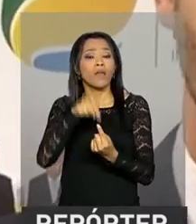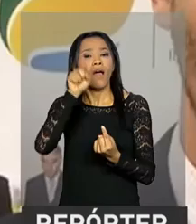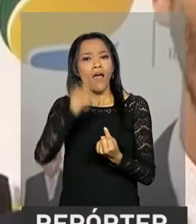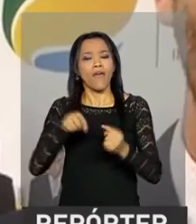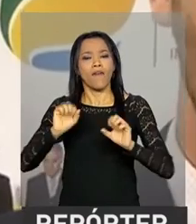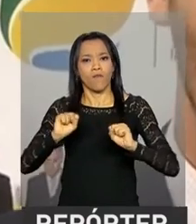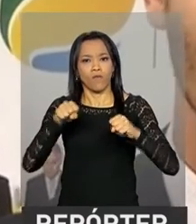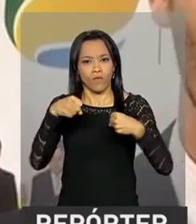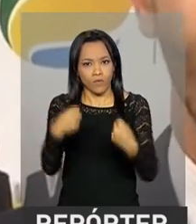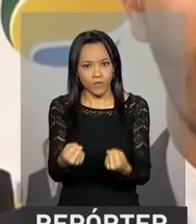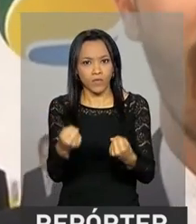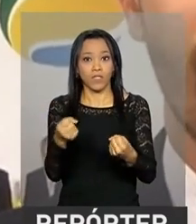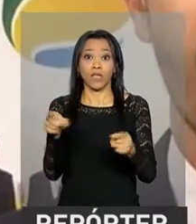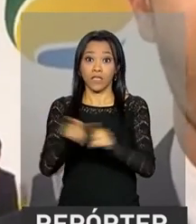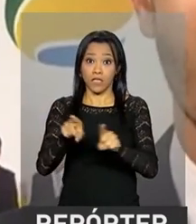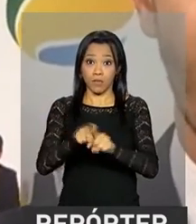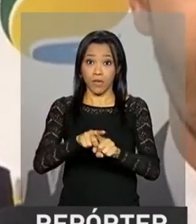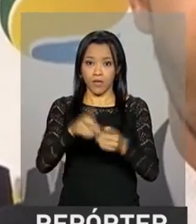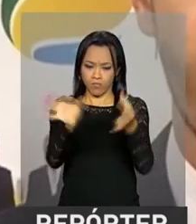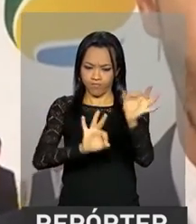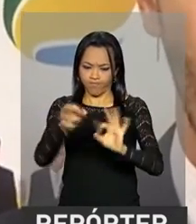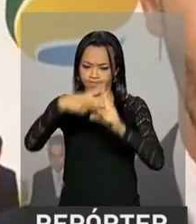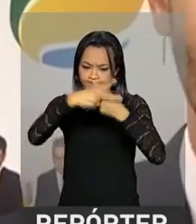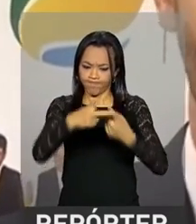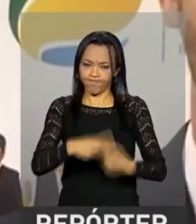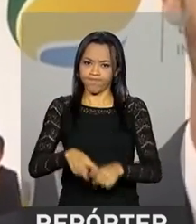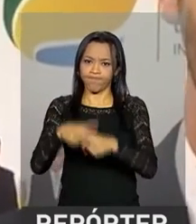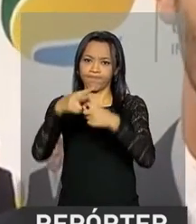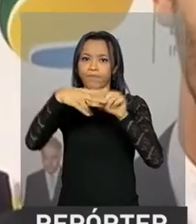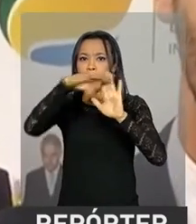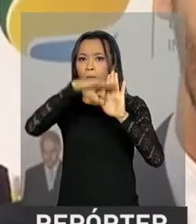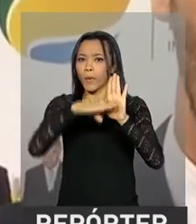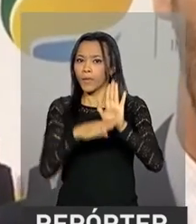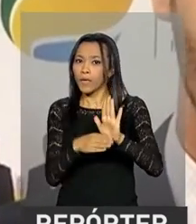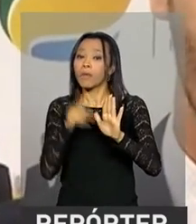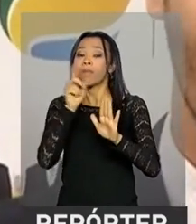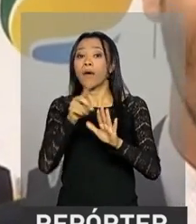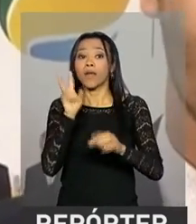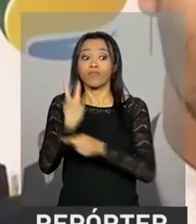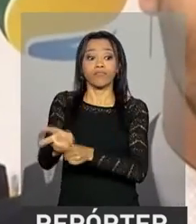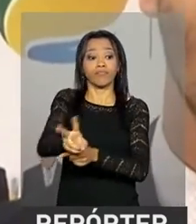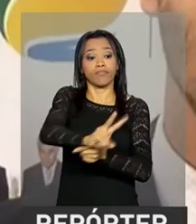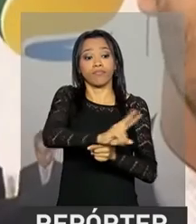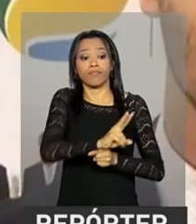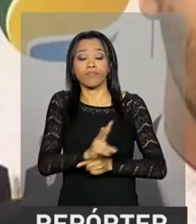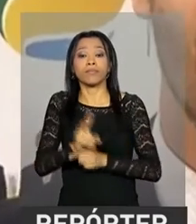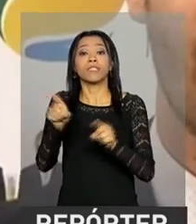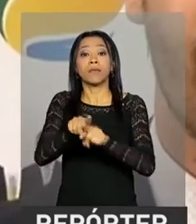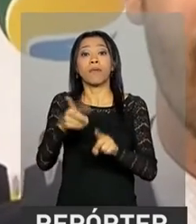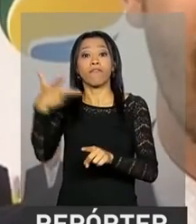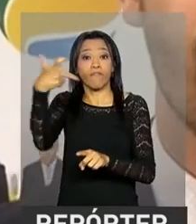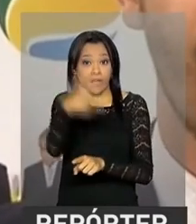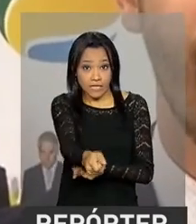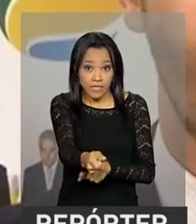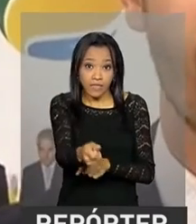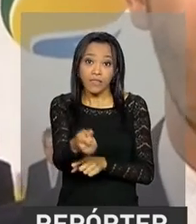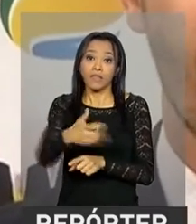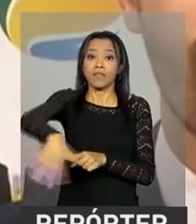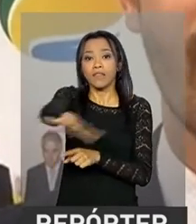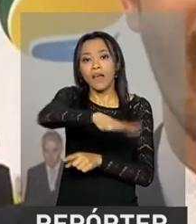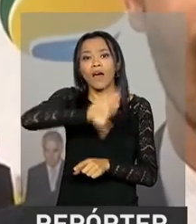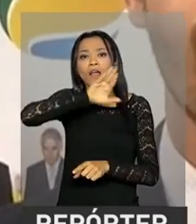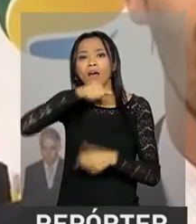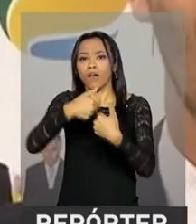recortar e atualizar o programa de gestão de risco fazer a vigilância epidemiológica ea adoção de vacinas para estabelecimentos avícolas